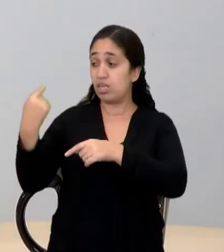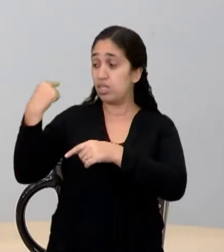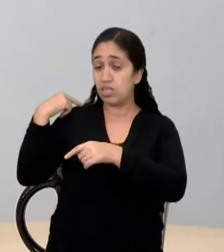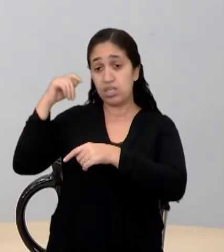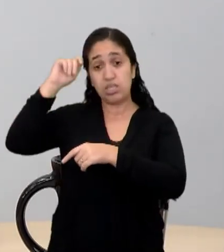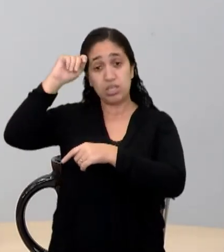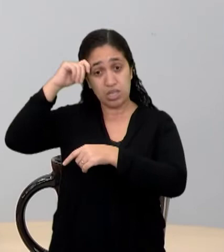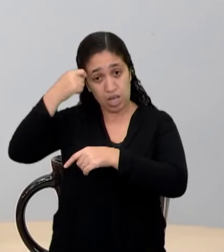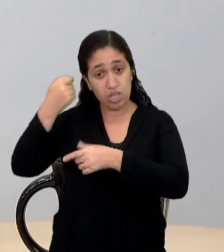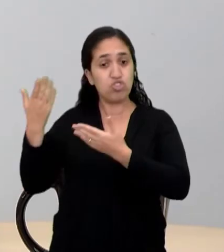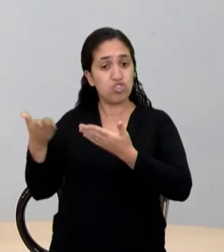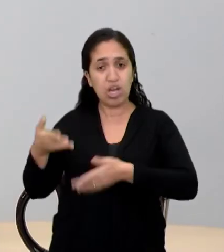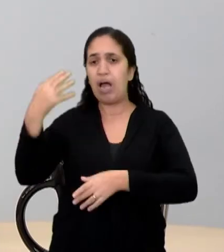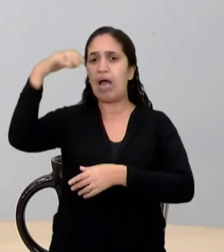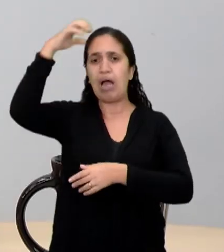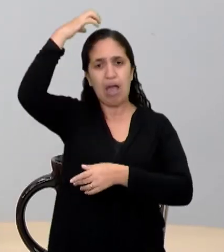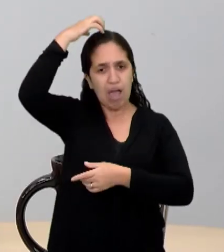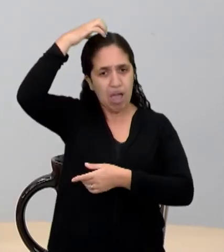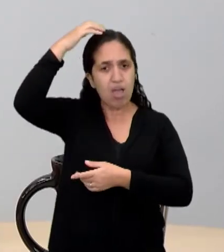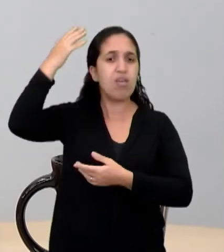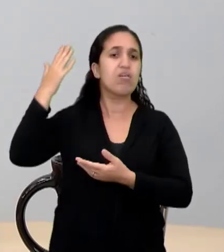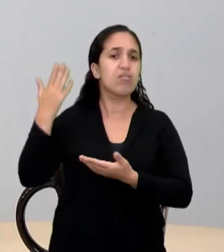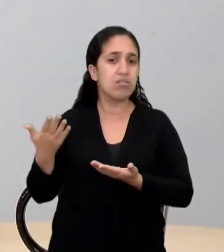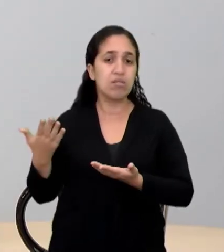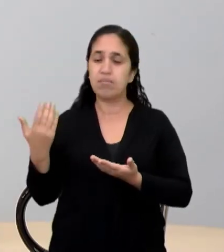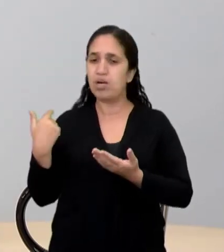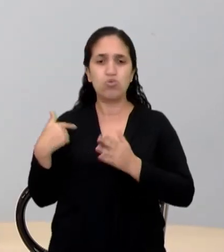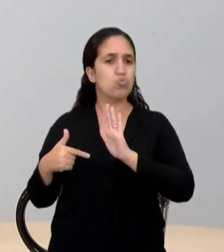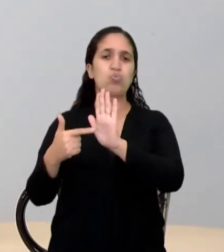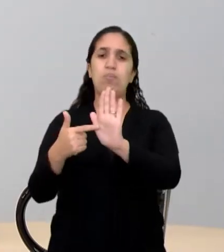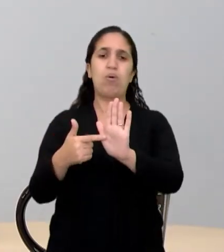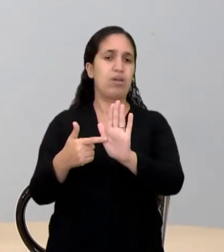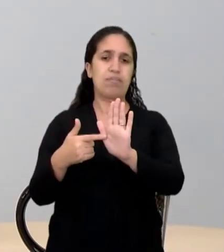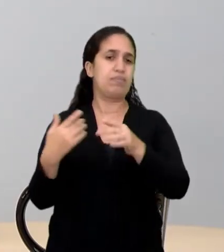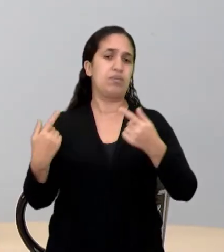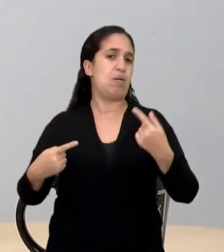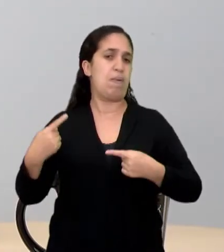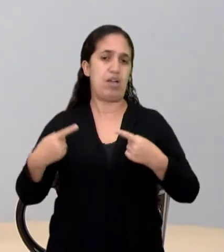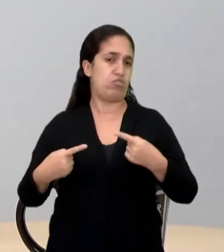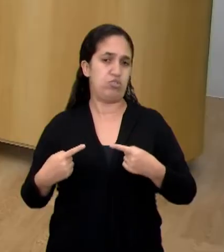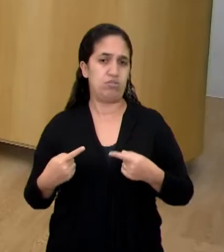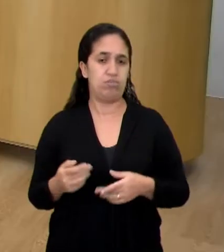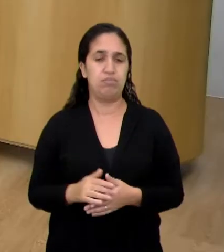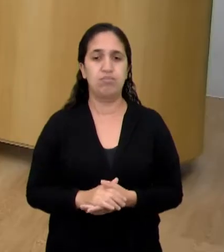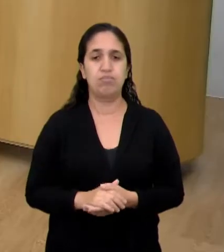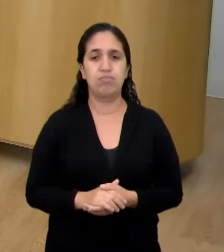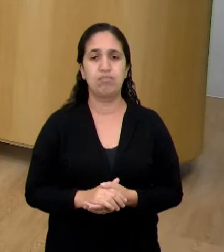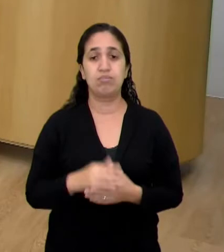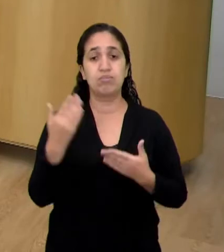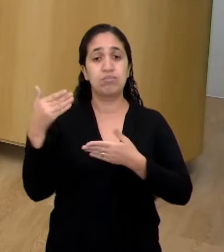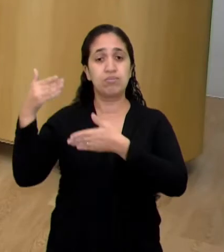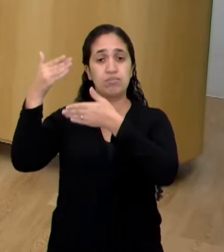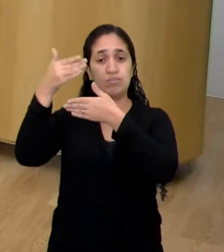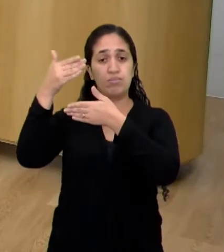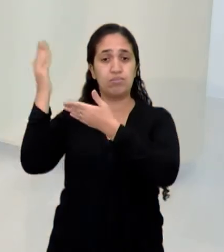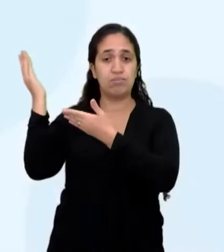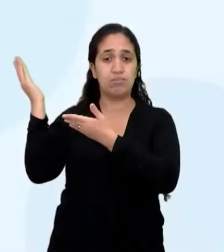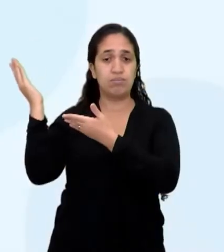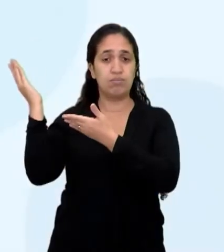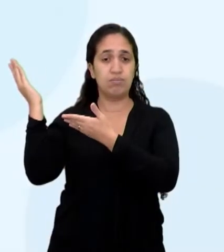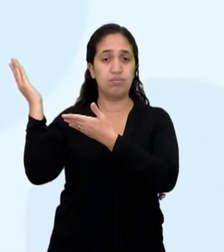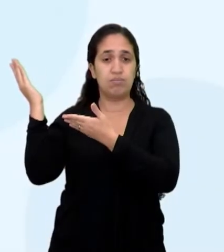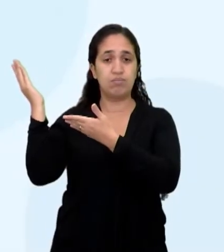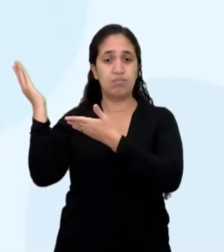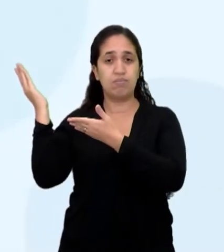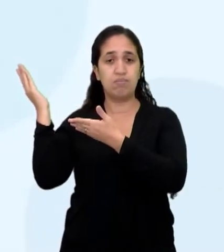também foram reis e rainhas, então ninguém coloca essas questões em debate. Legal. Olha só o que vem no próximo slide.